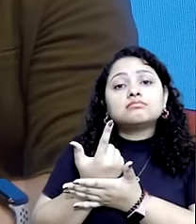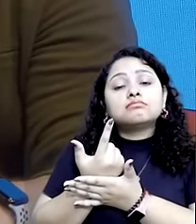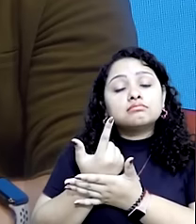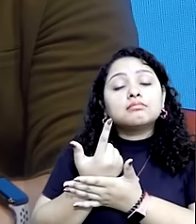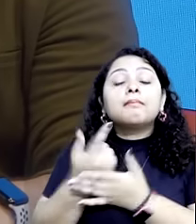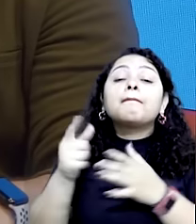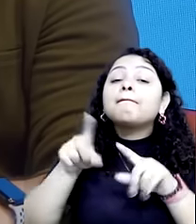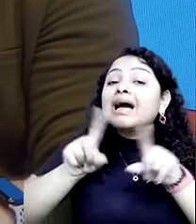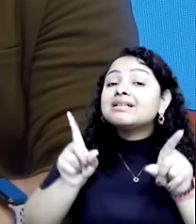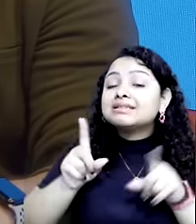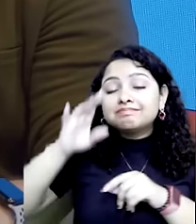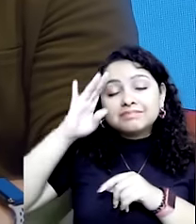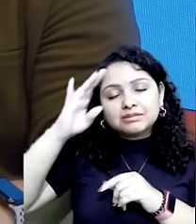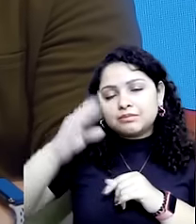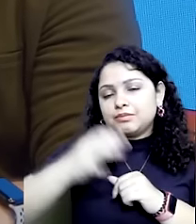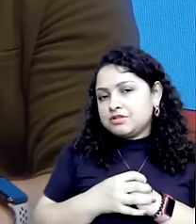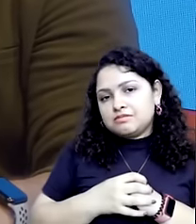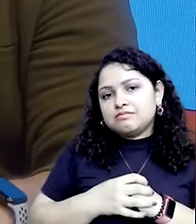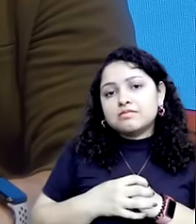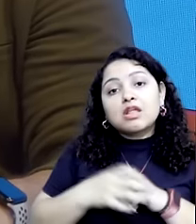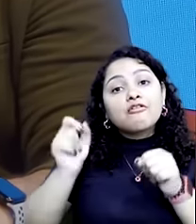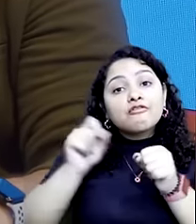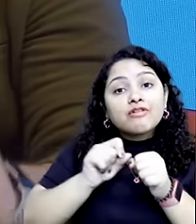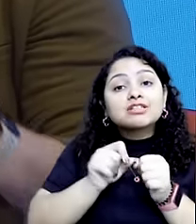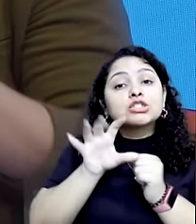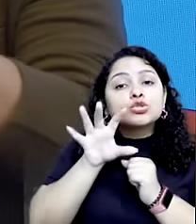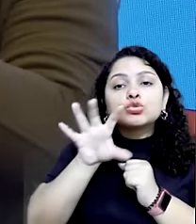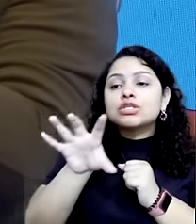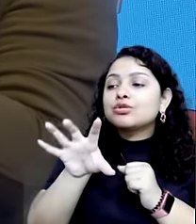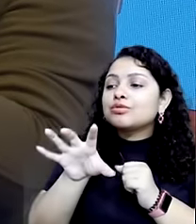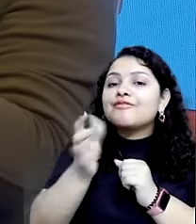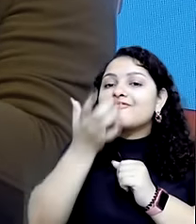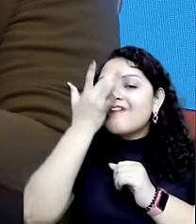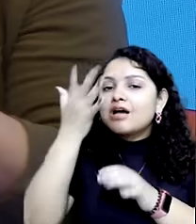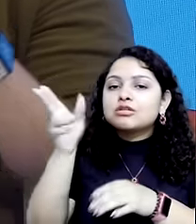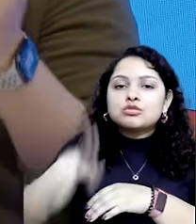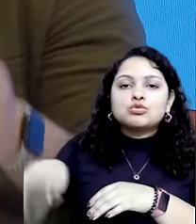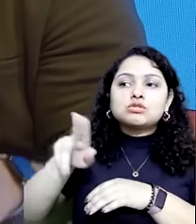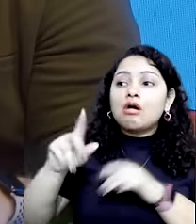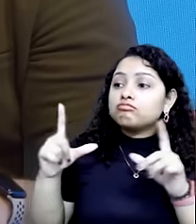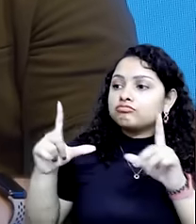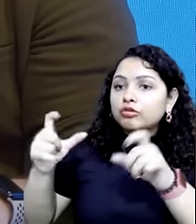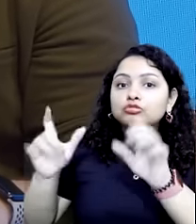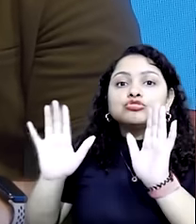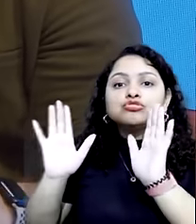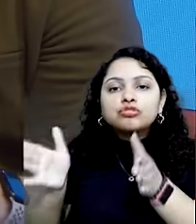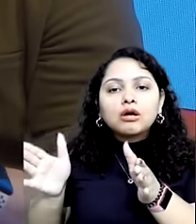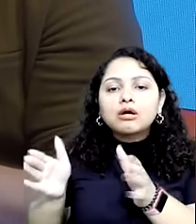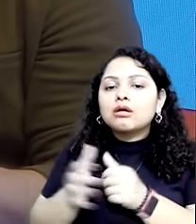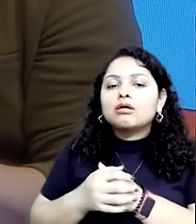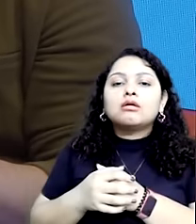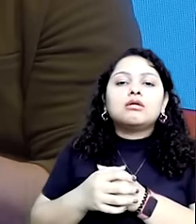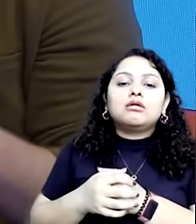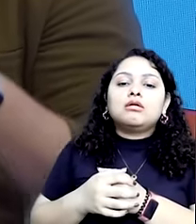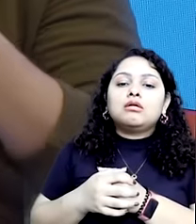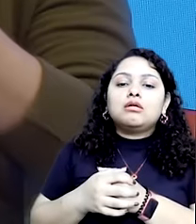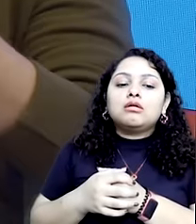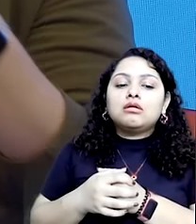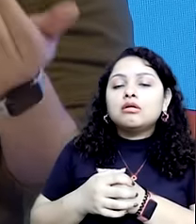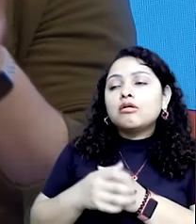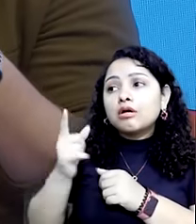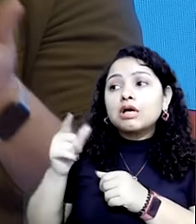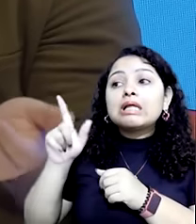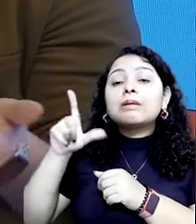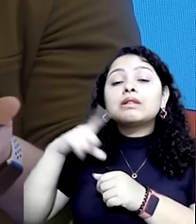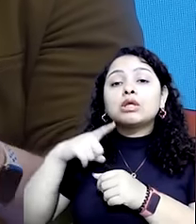mas principalmente faça isso de forma fácil fez a foto aí você tem um ho por exemplo que você vai chegar ali e vai fazer a